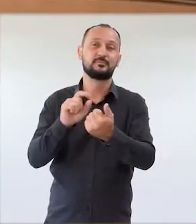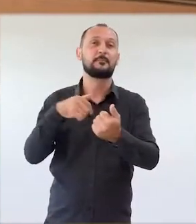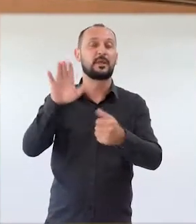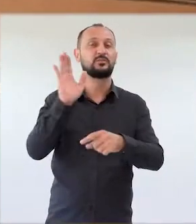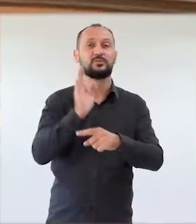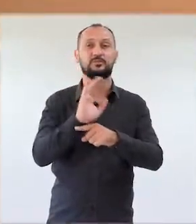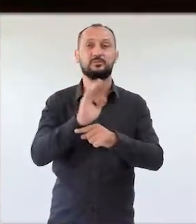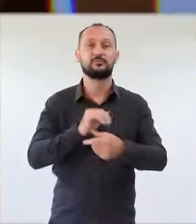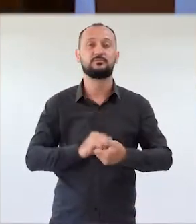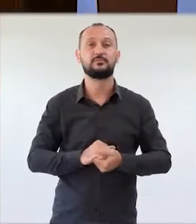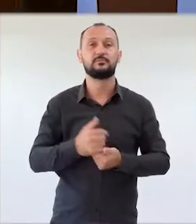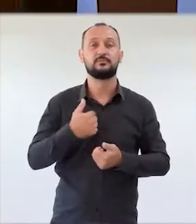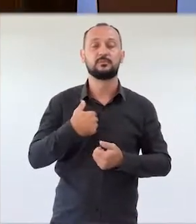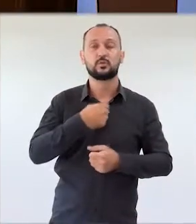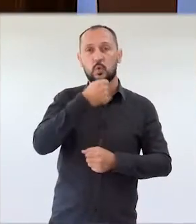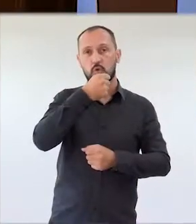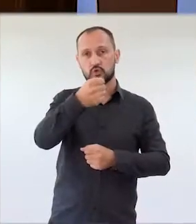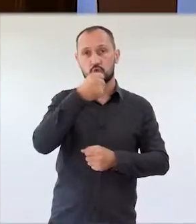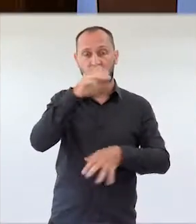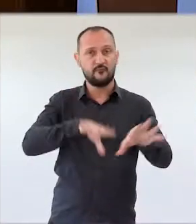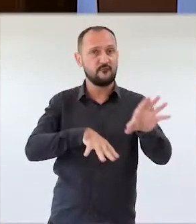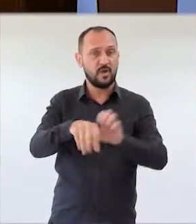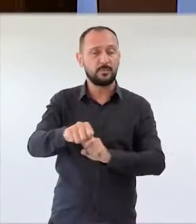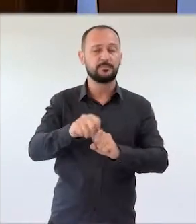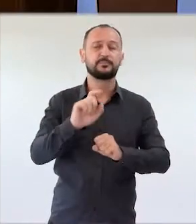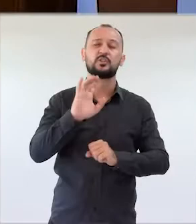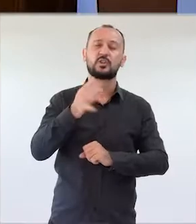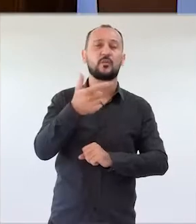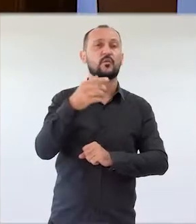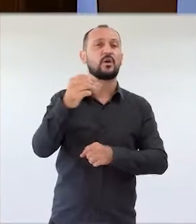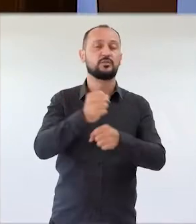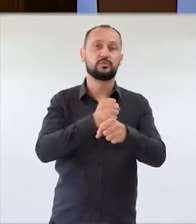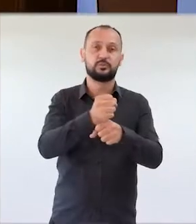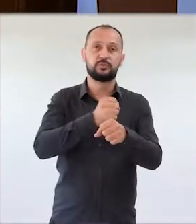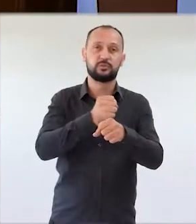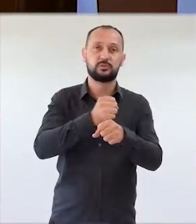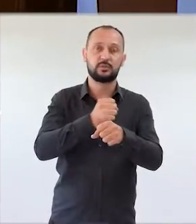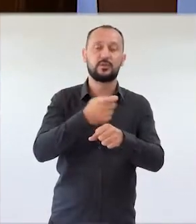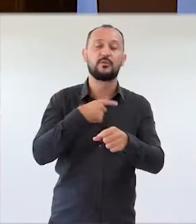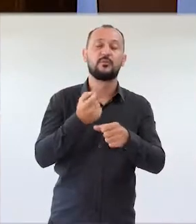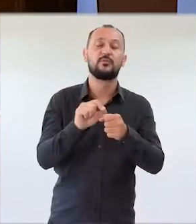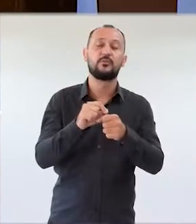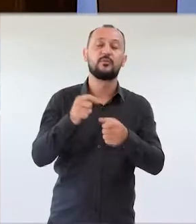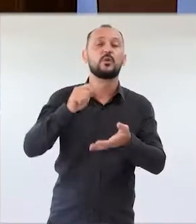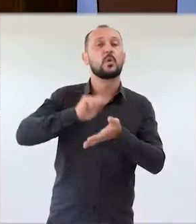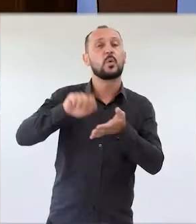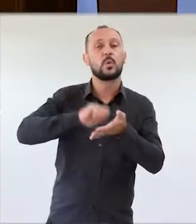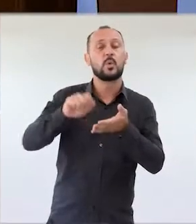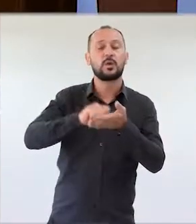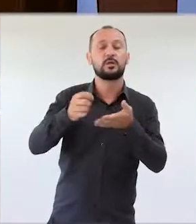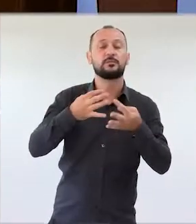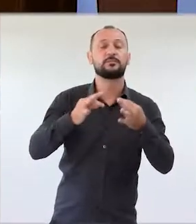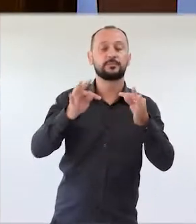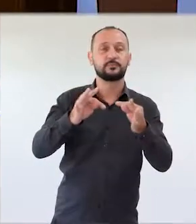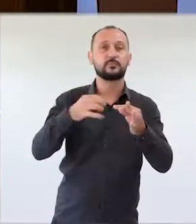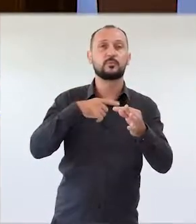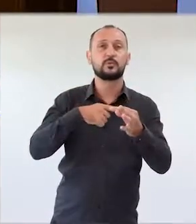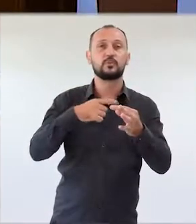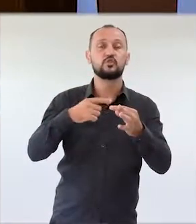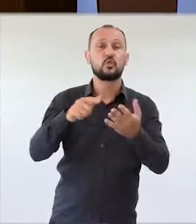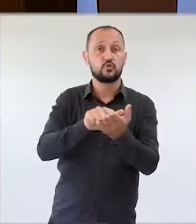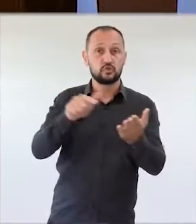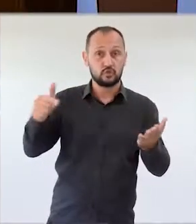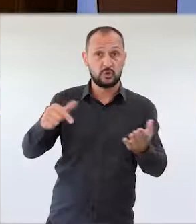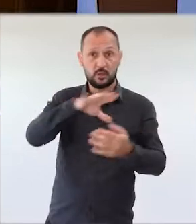o cinema. Eu sou jornalista por formação. Durante 20 anos eu fui editor de tecnologia de um suplemento